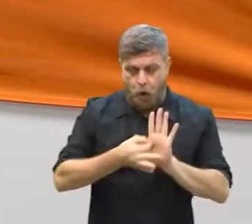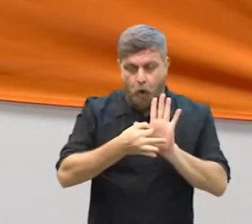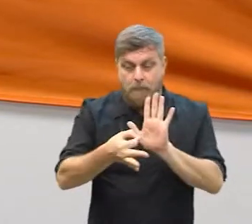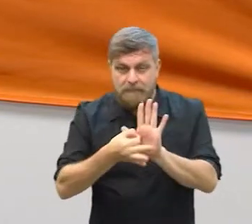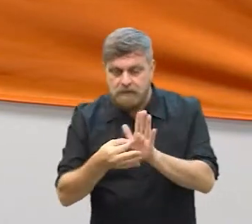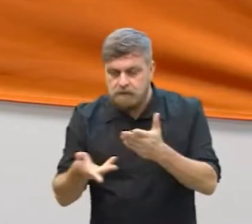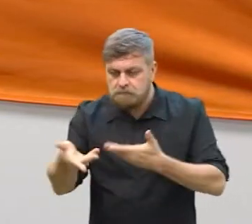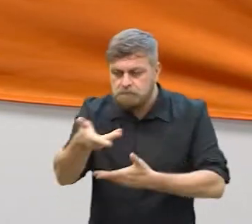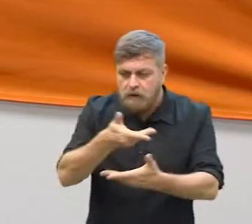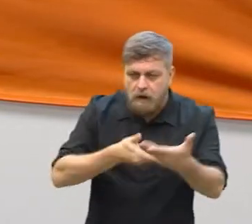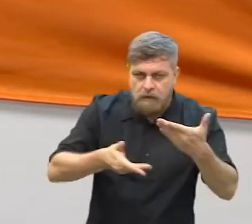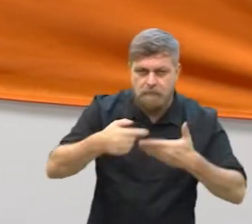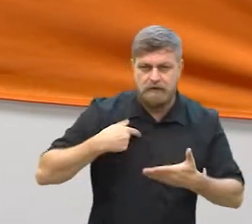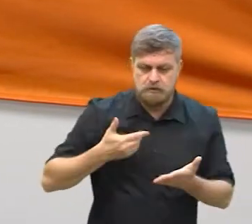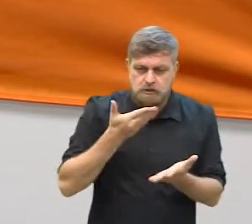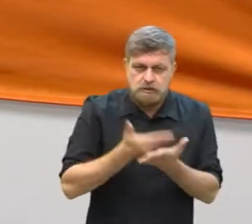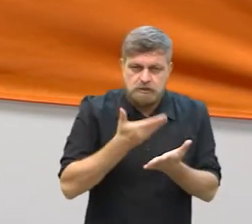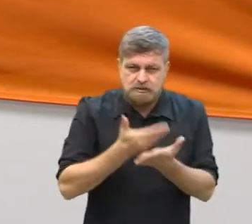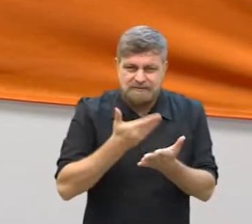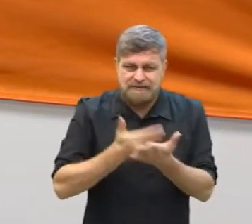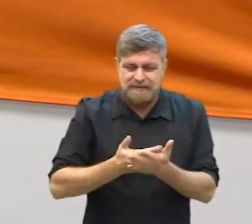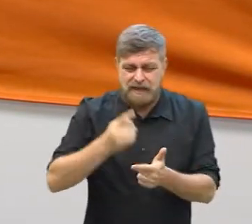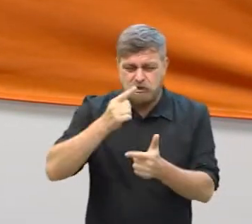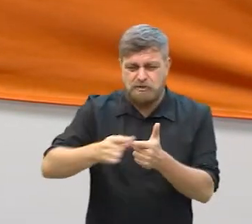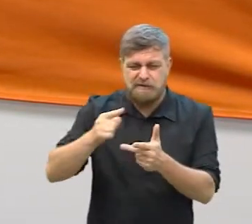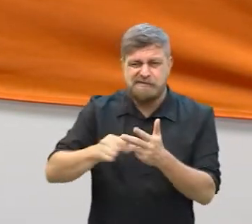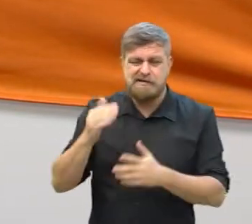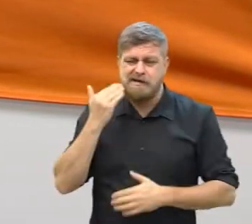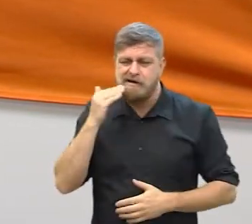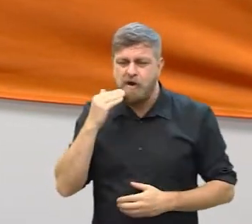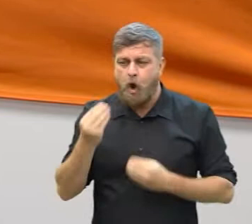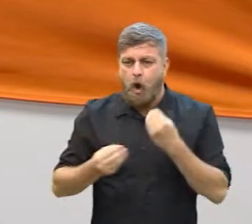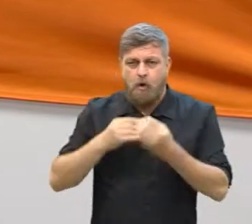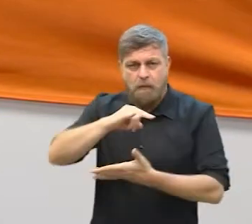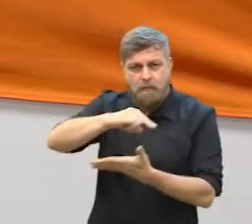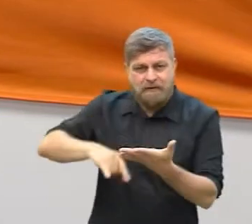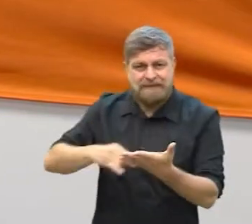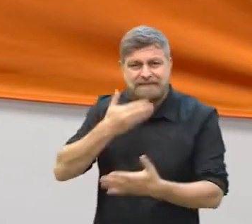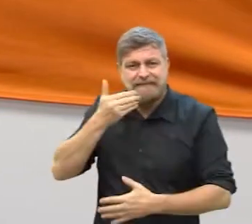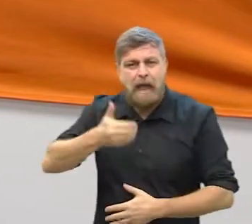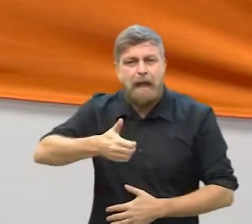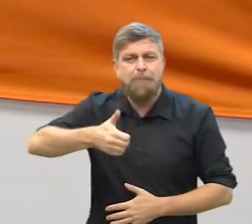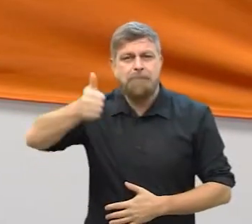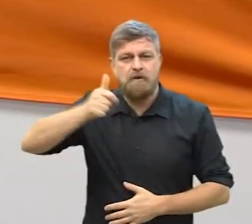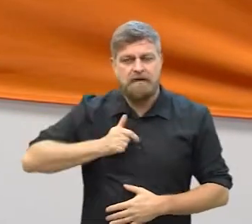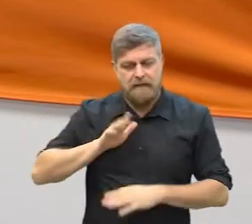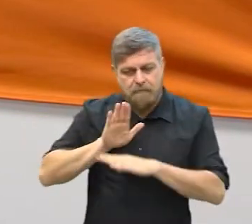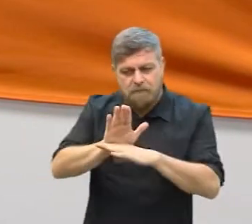que a gente possa estudar todos os gargalos e ver onde que nós podemos melhorar. Então, a